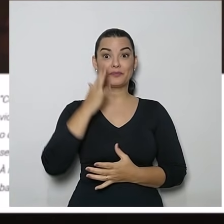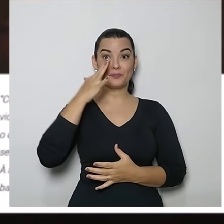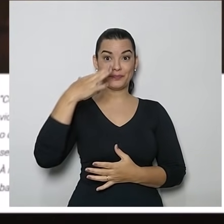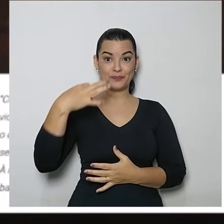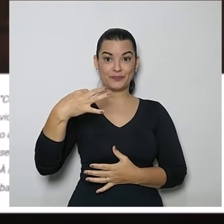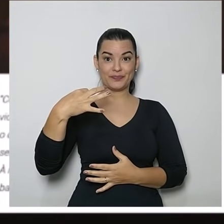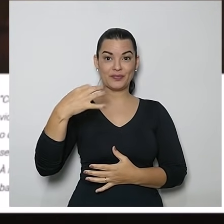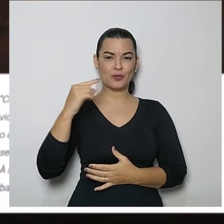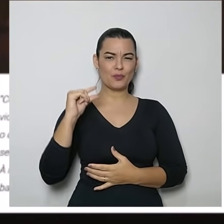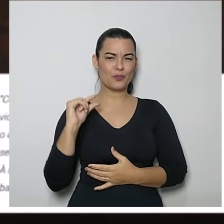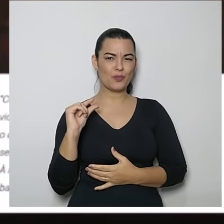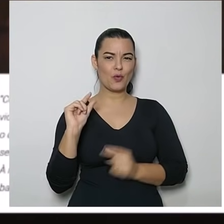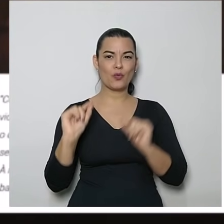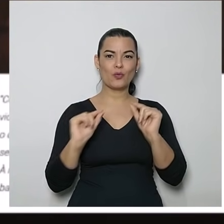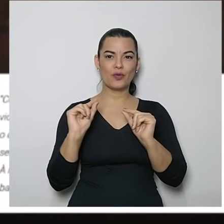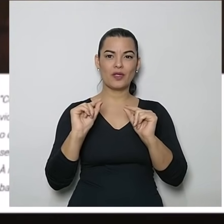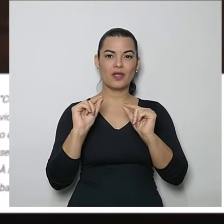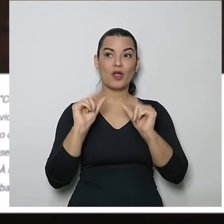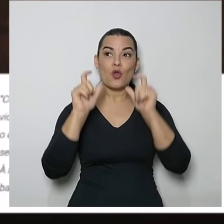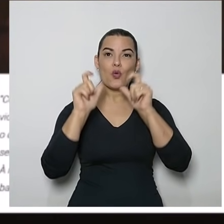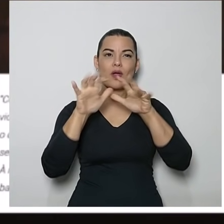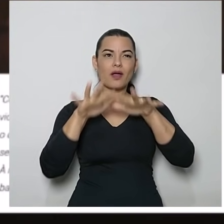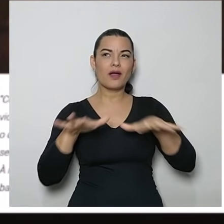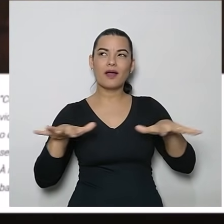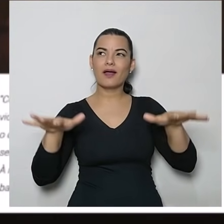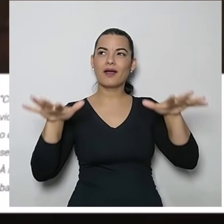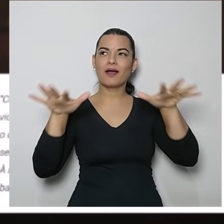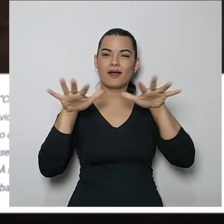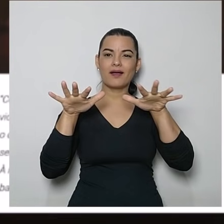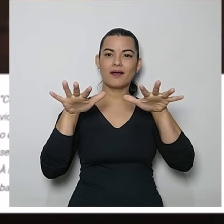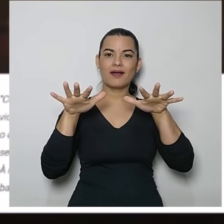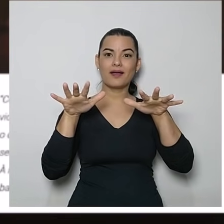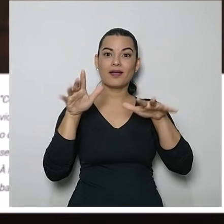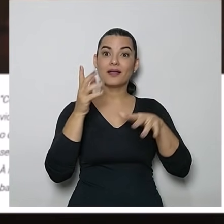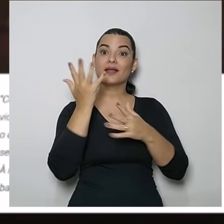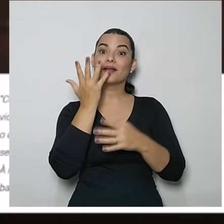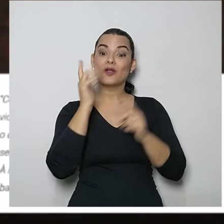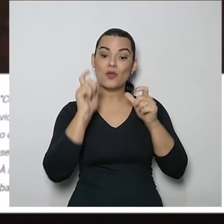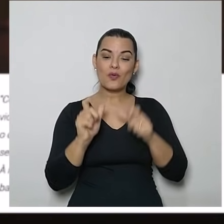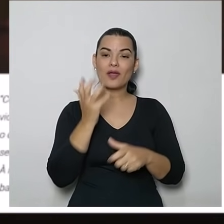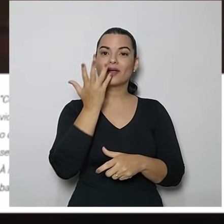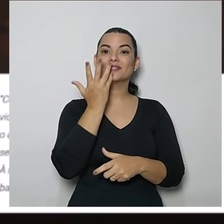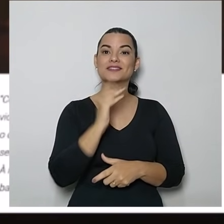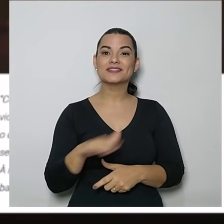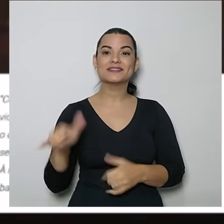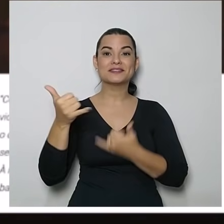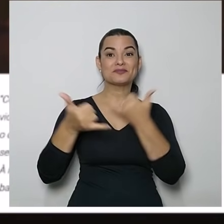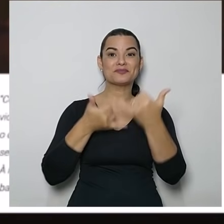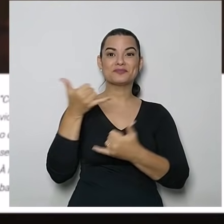Observem um pouco a paisagem de Brodowski, o lugar onde os meninos estão brincando.